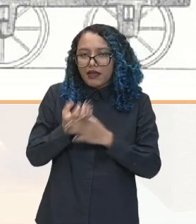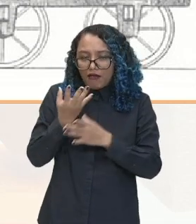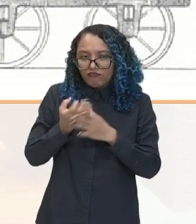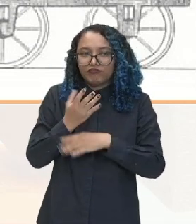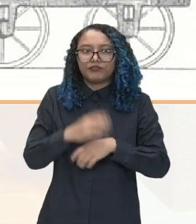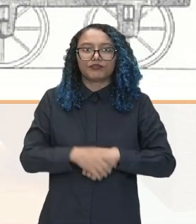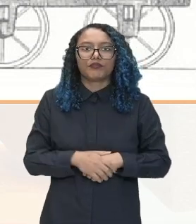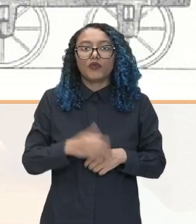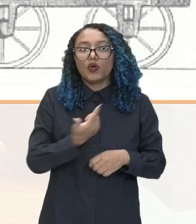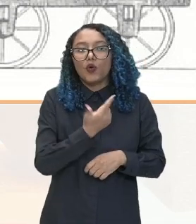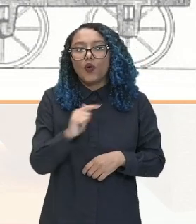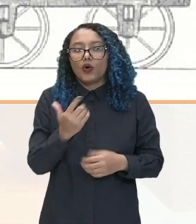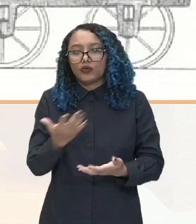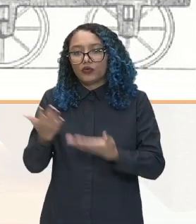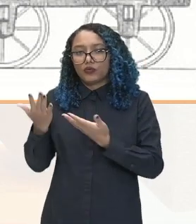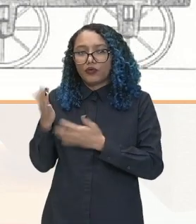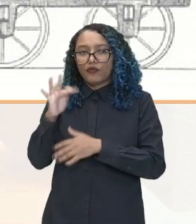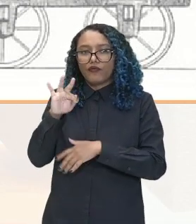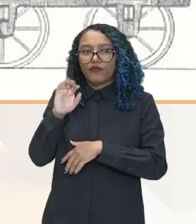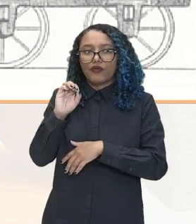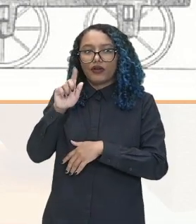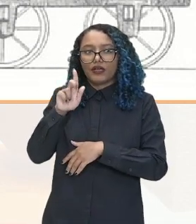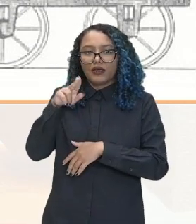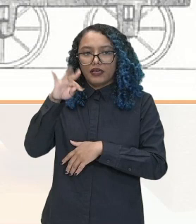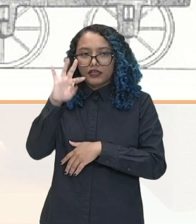que revolucionou o transporte ferroviário,